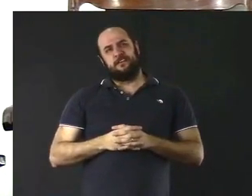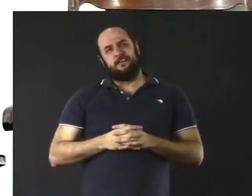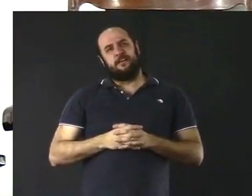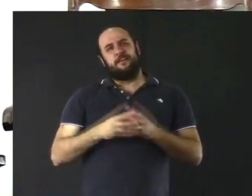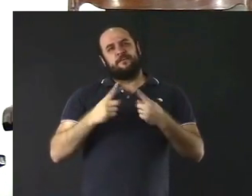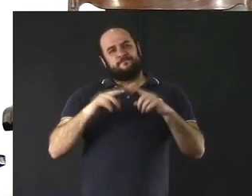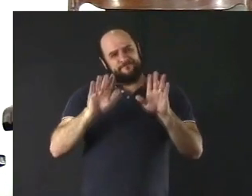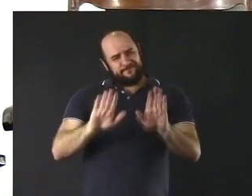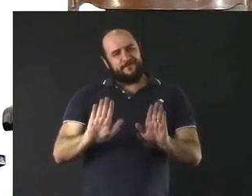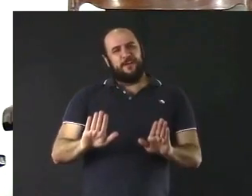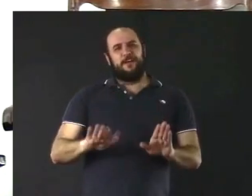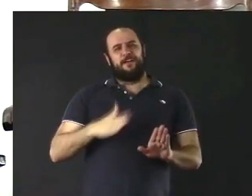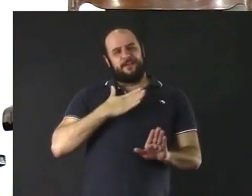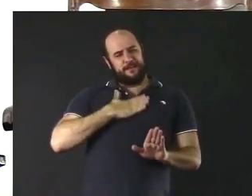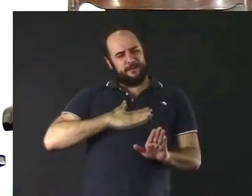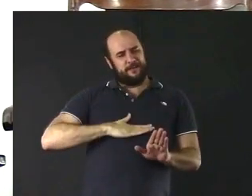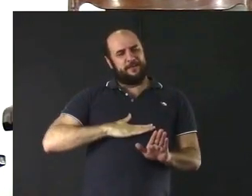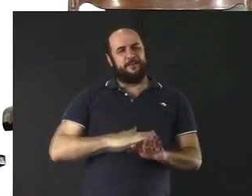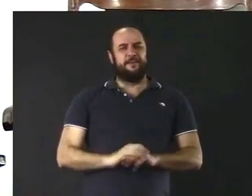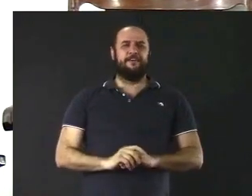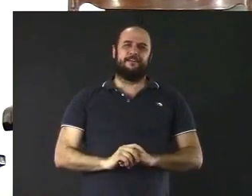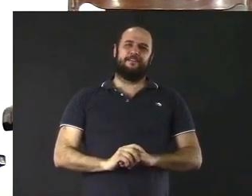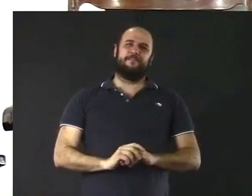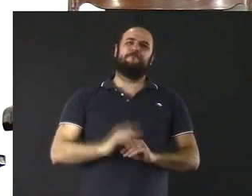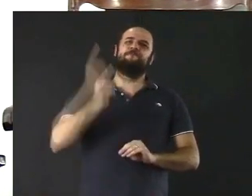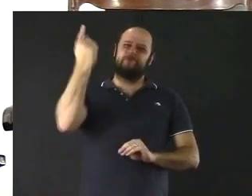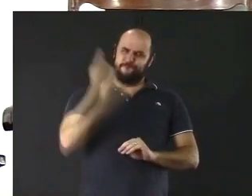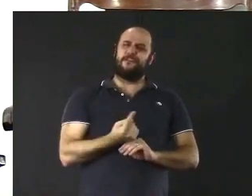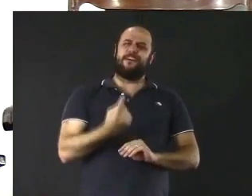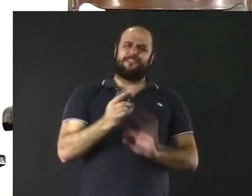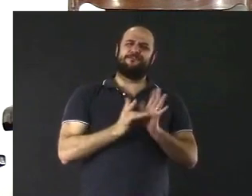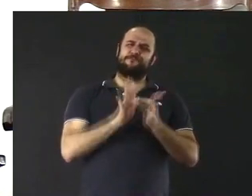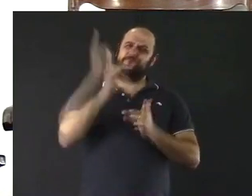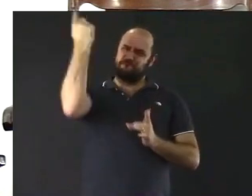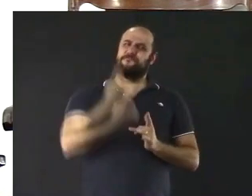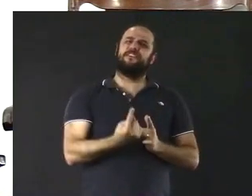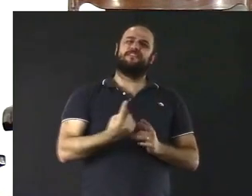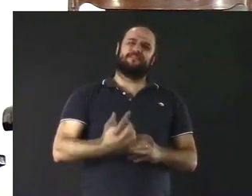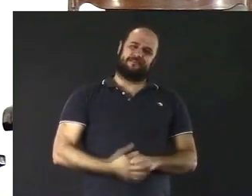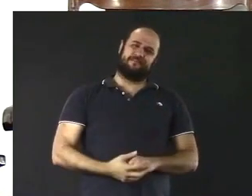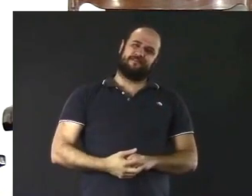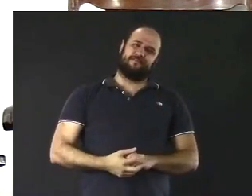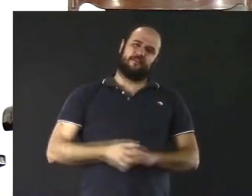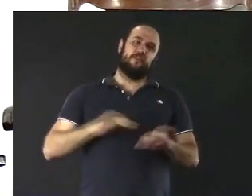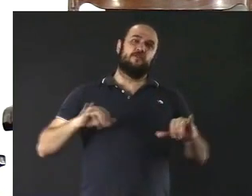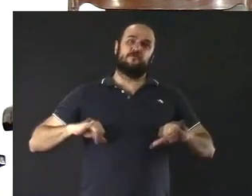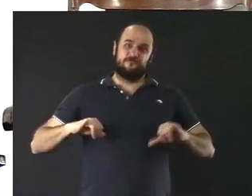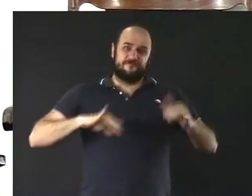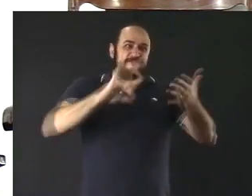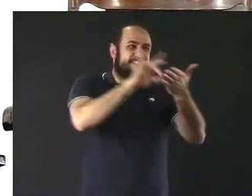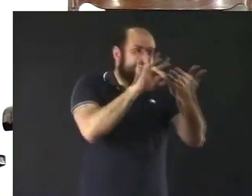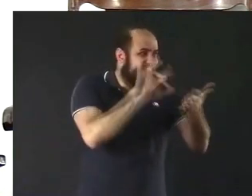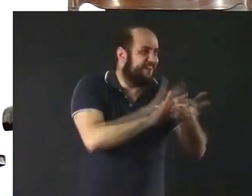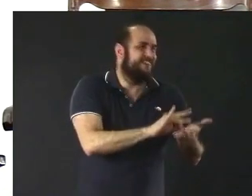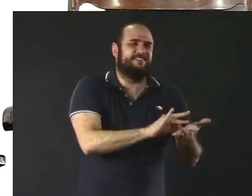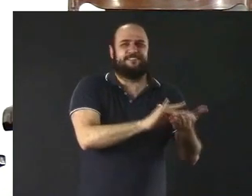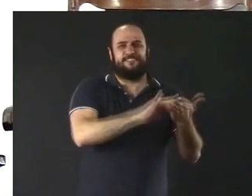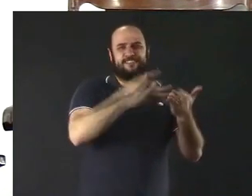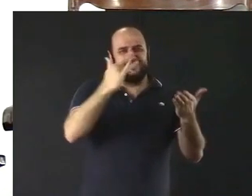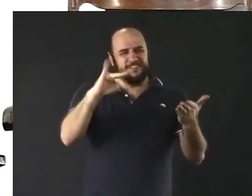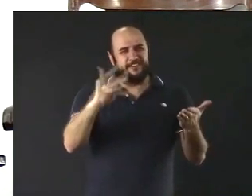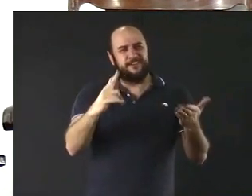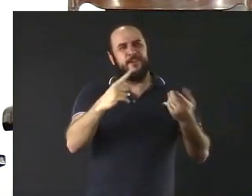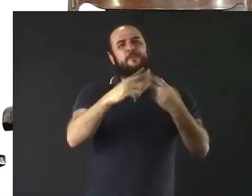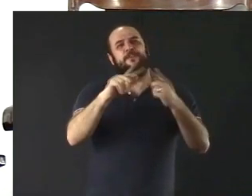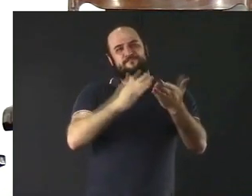Mas calma, ele vai voltar. A dor é real, mas ela